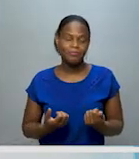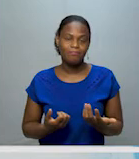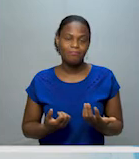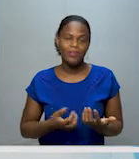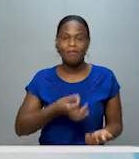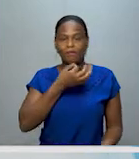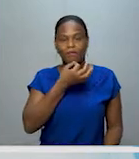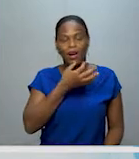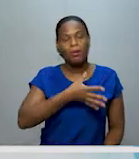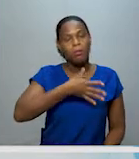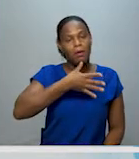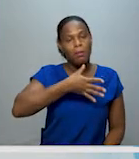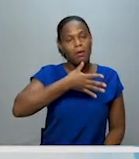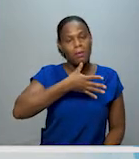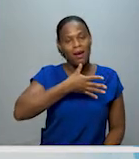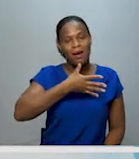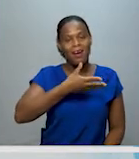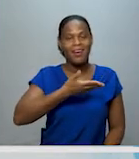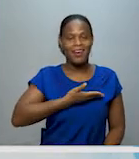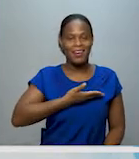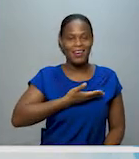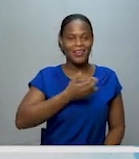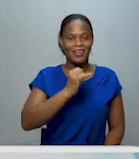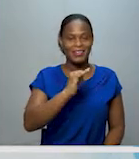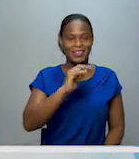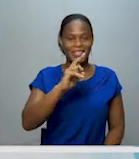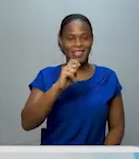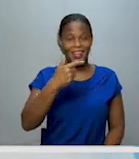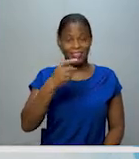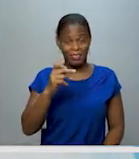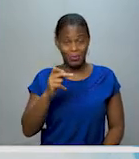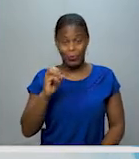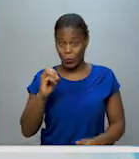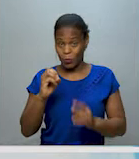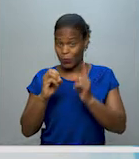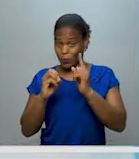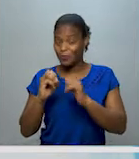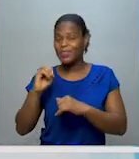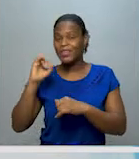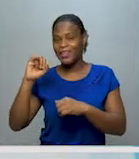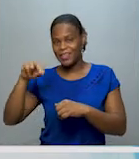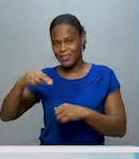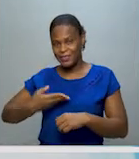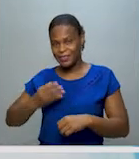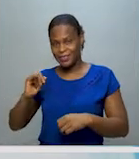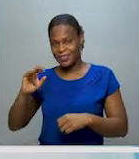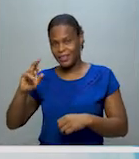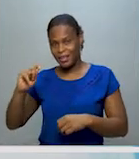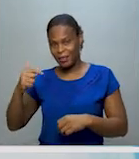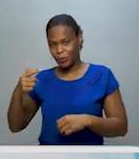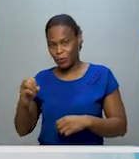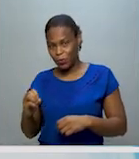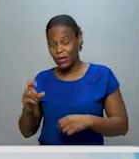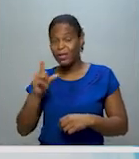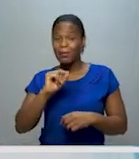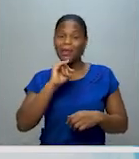os discursos direto e indireto e discurso indireto livre. Você já